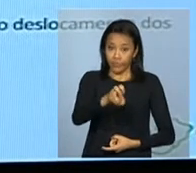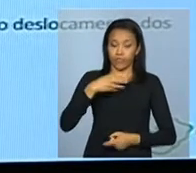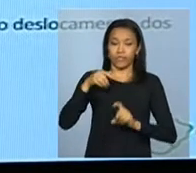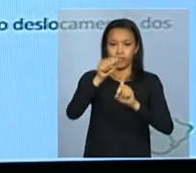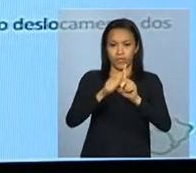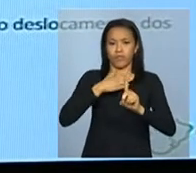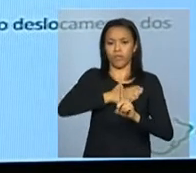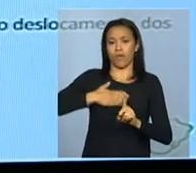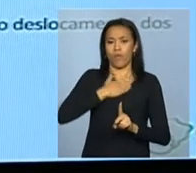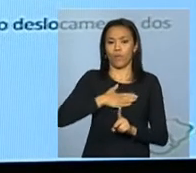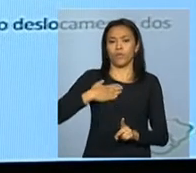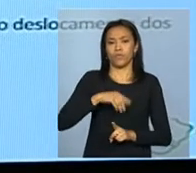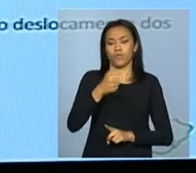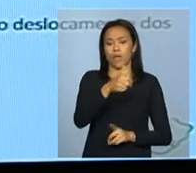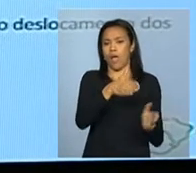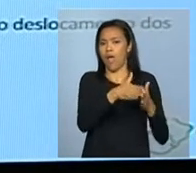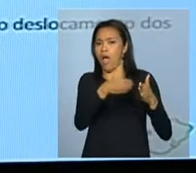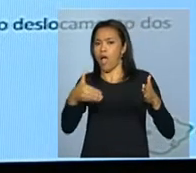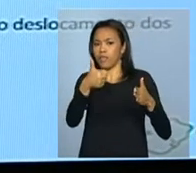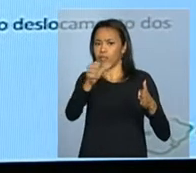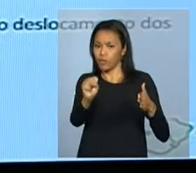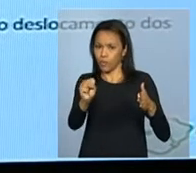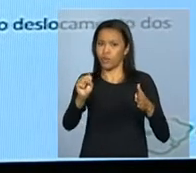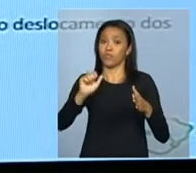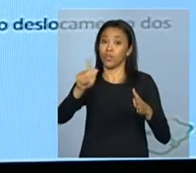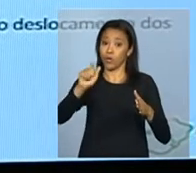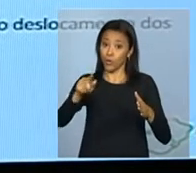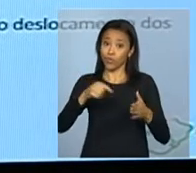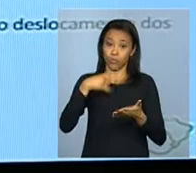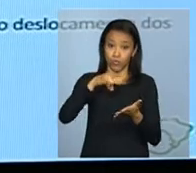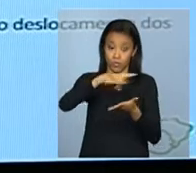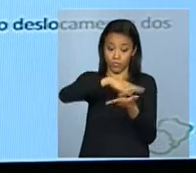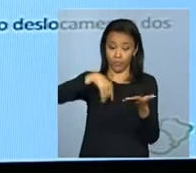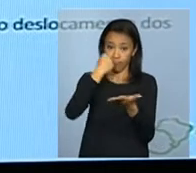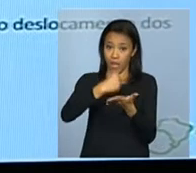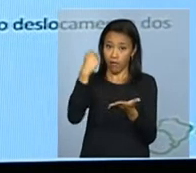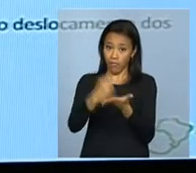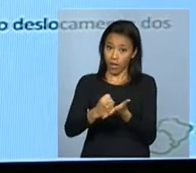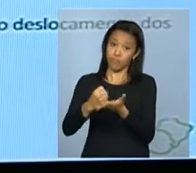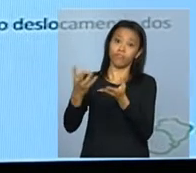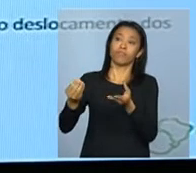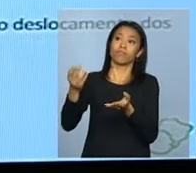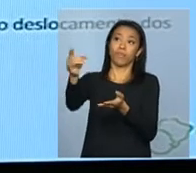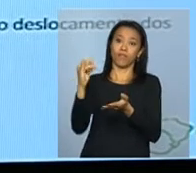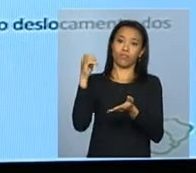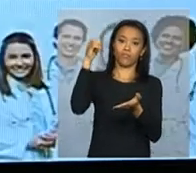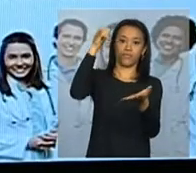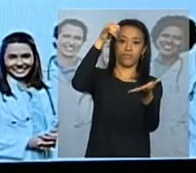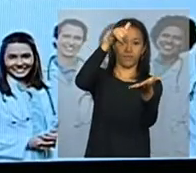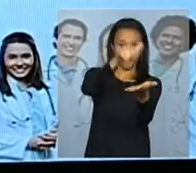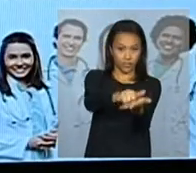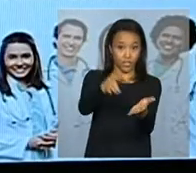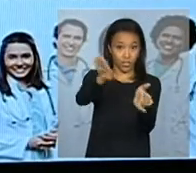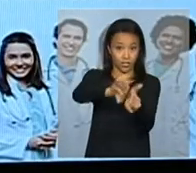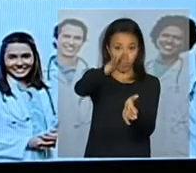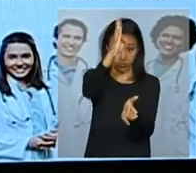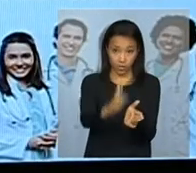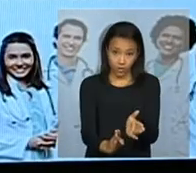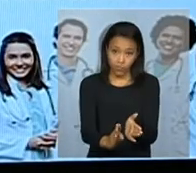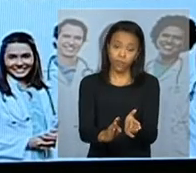a Dezoito de Agosto a data final para emissão das passagens para o deslocamento dos Estrangeiros e brasileiros respectivamente